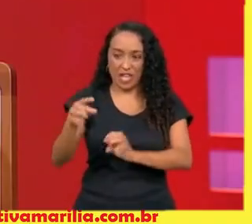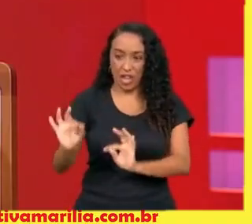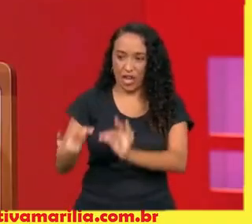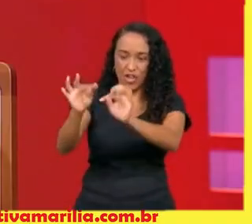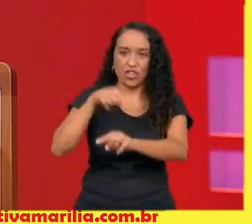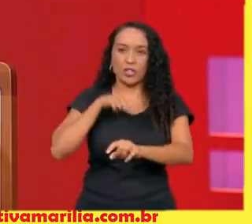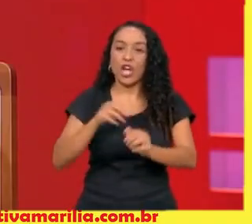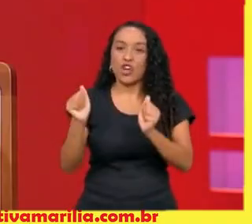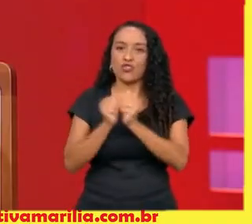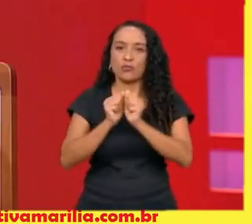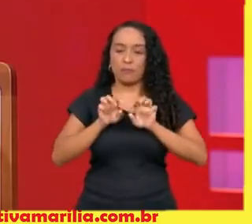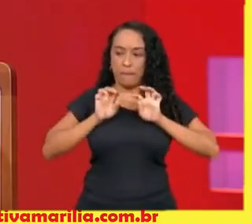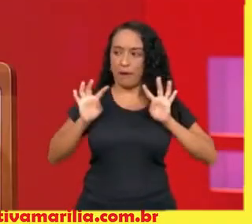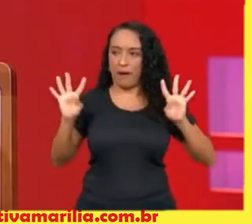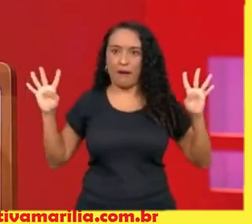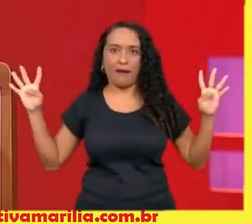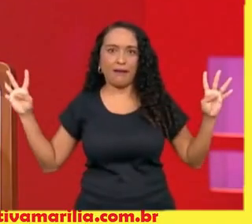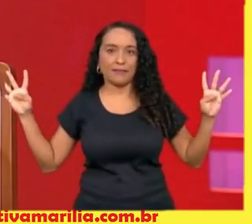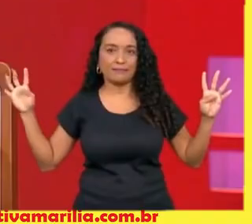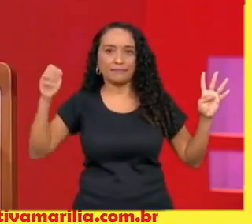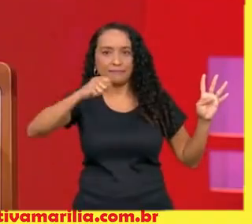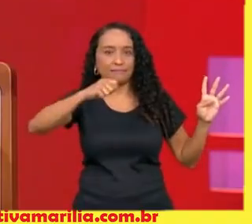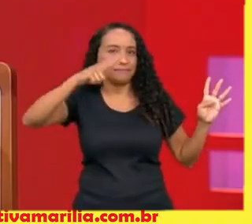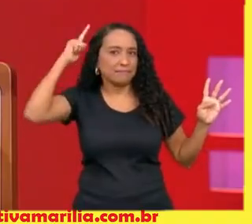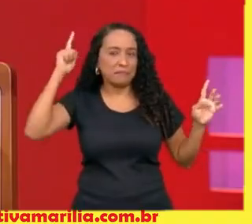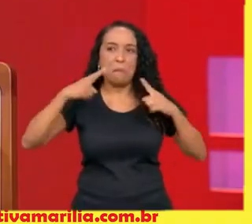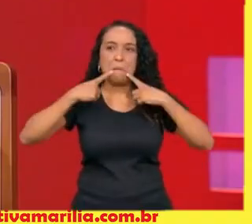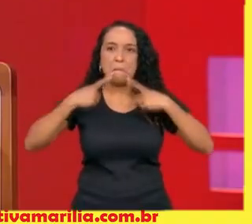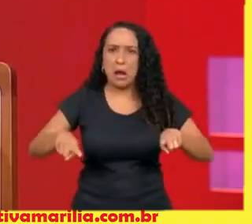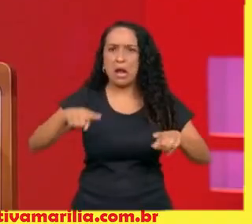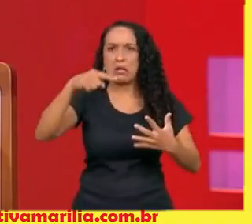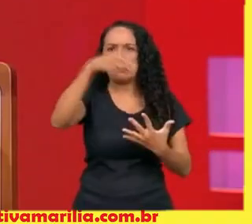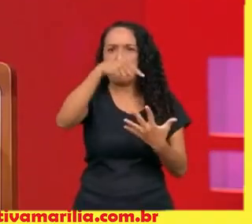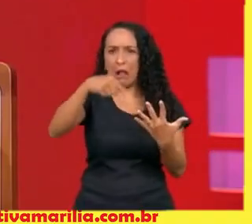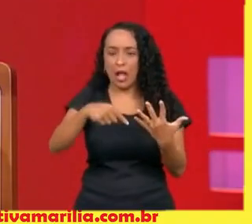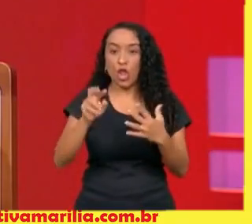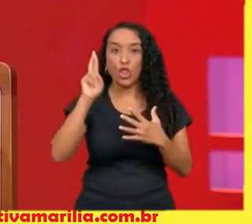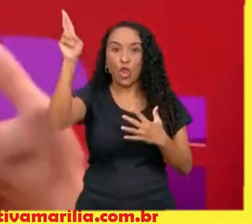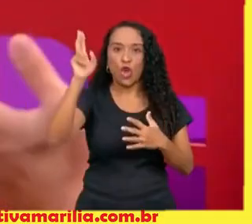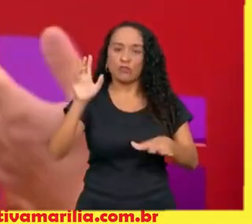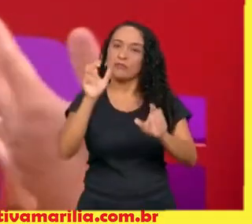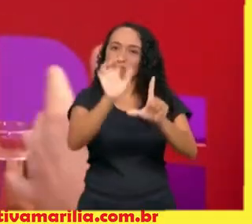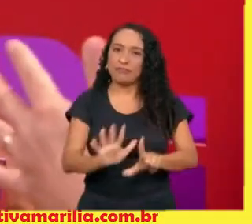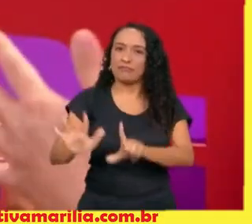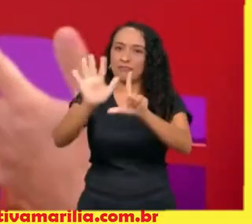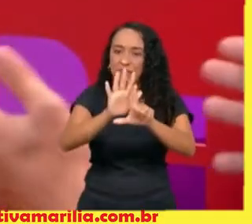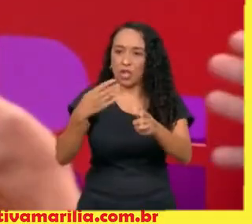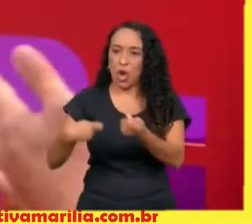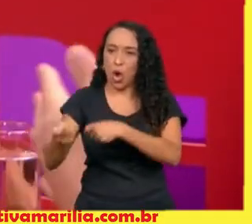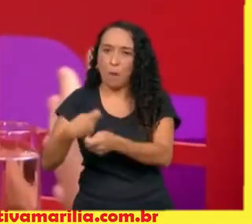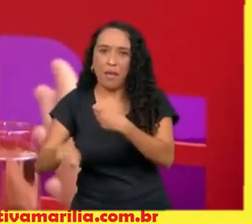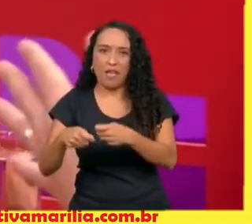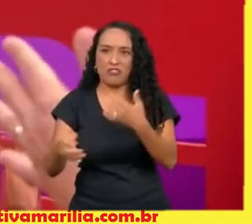o Jeff Bezos, o Mark Zuckerberg, o Elon Musk, né? Os donos das grandes plataformas de comércio, de fluxo